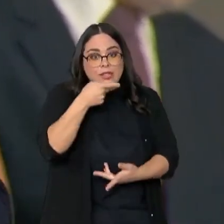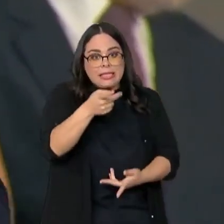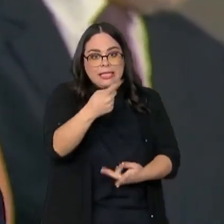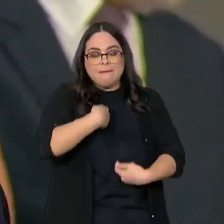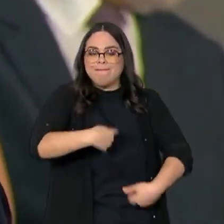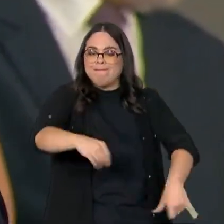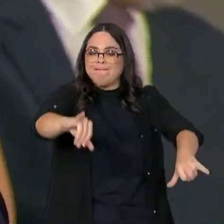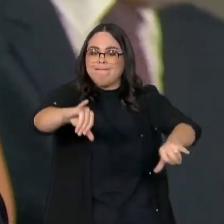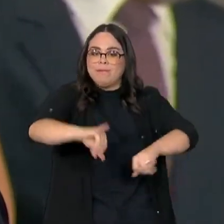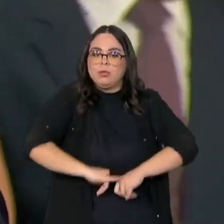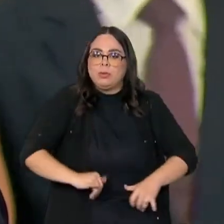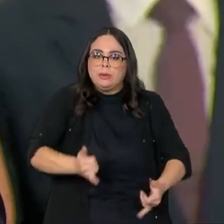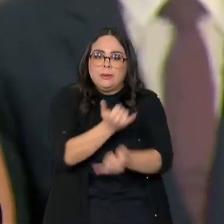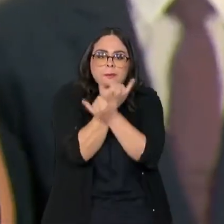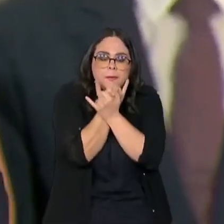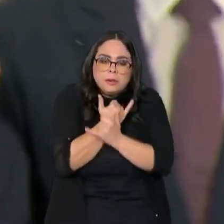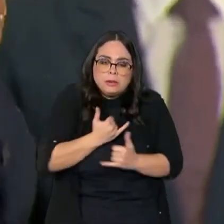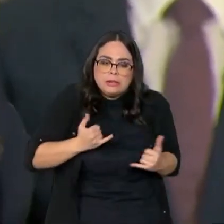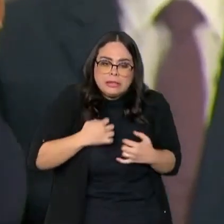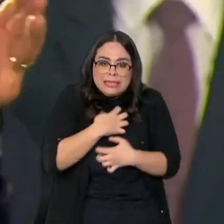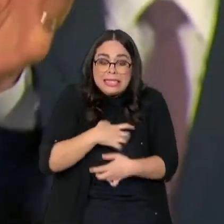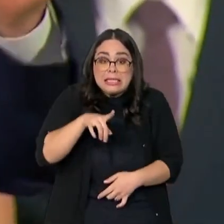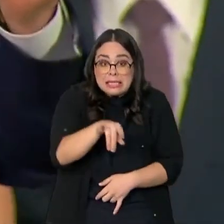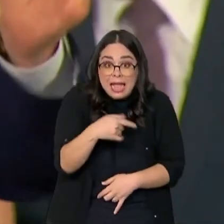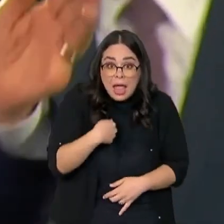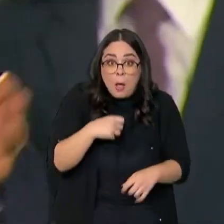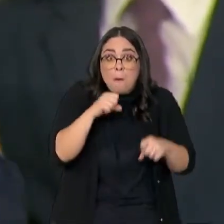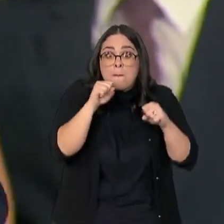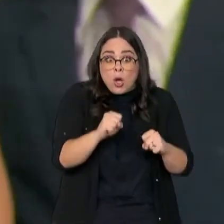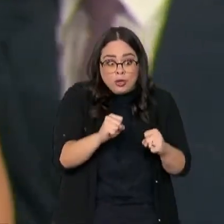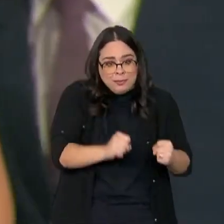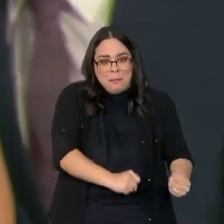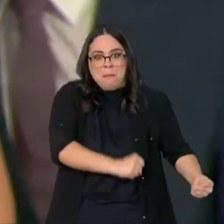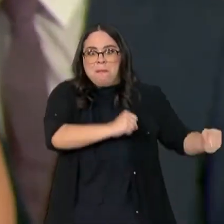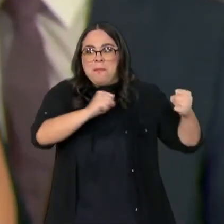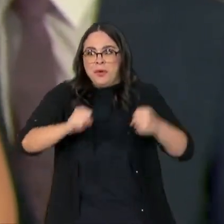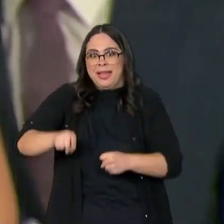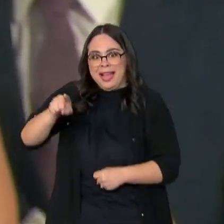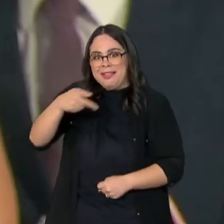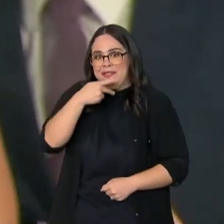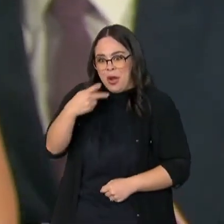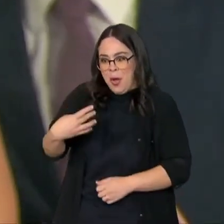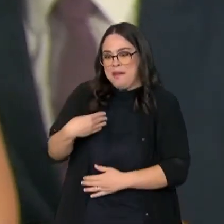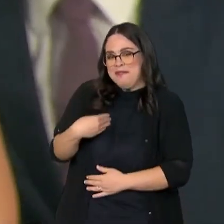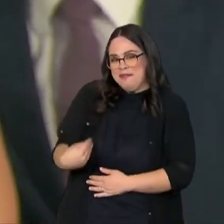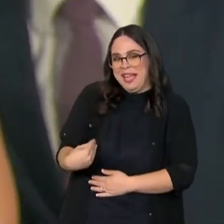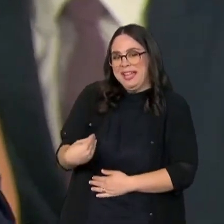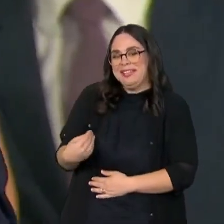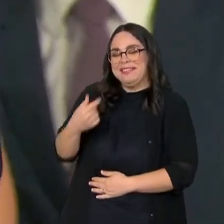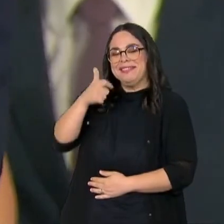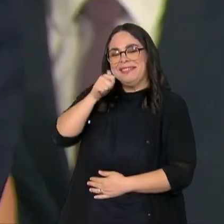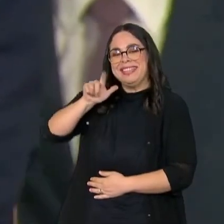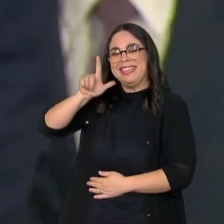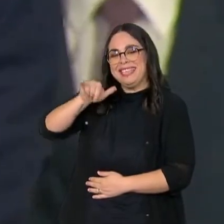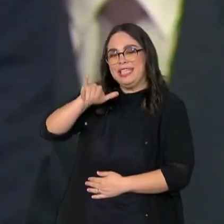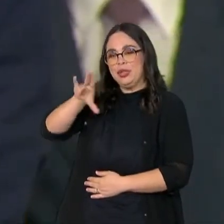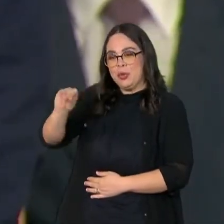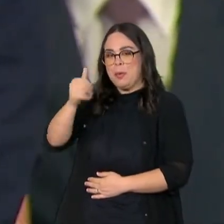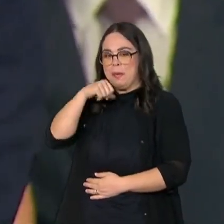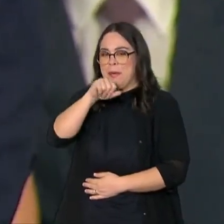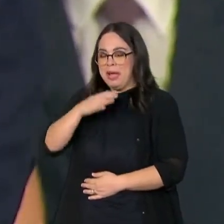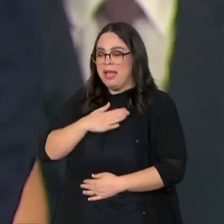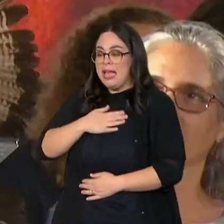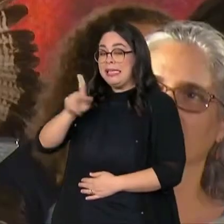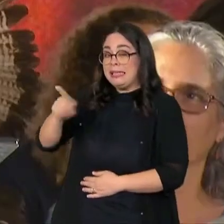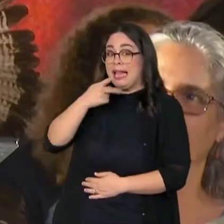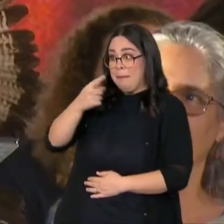lamento profundamente. Se eu tivesse o poder que a companheira que me chamou de filho da dona Lindu, se eu tivesse o poder